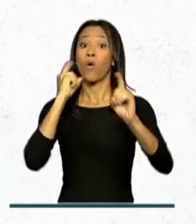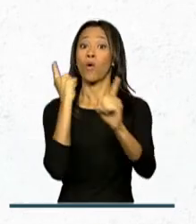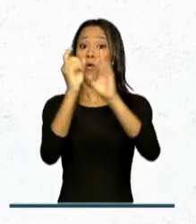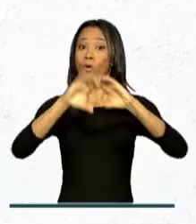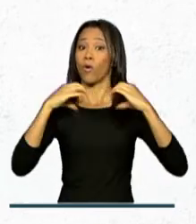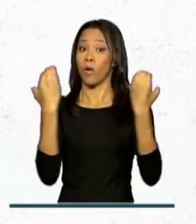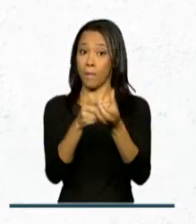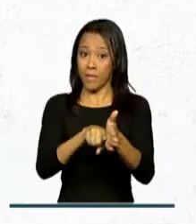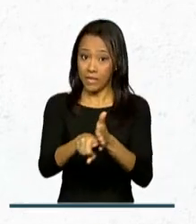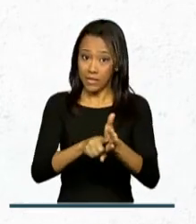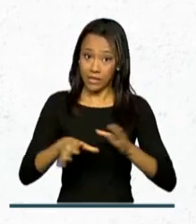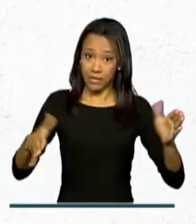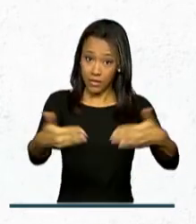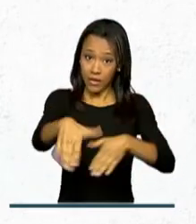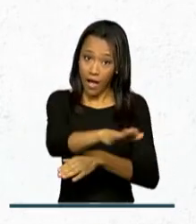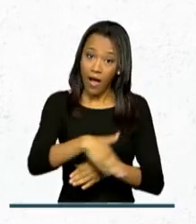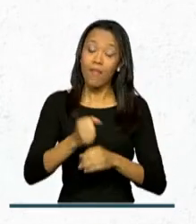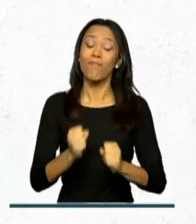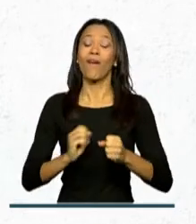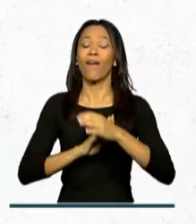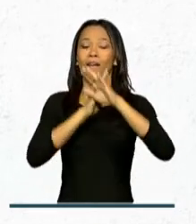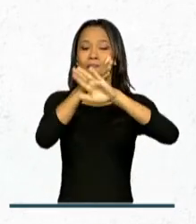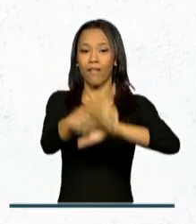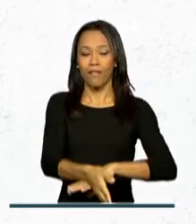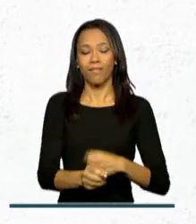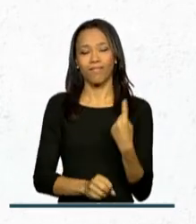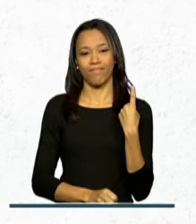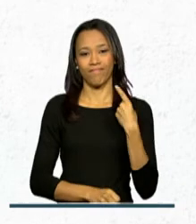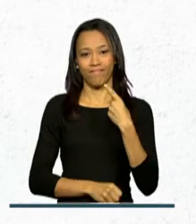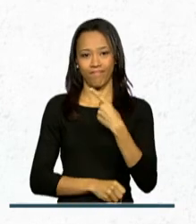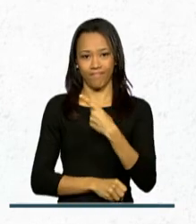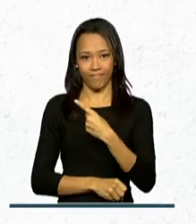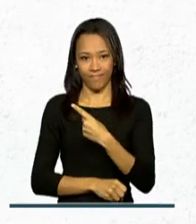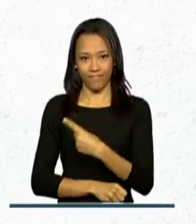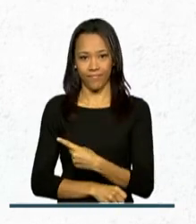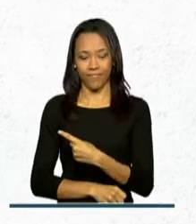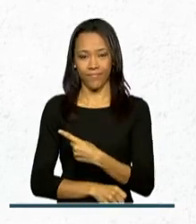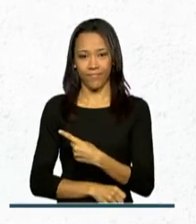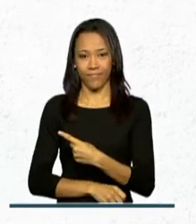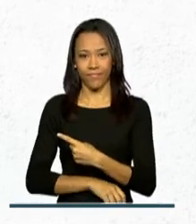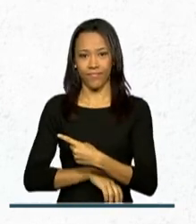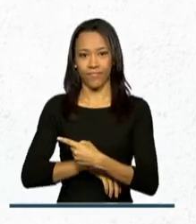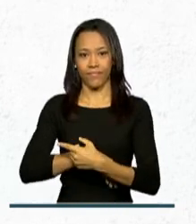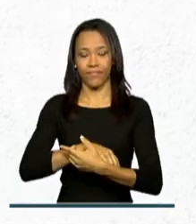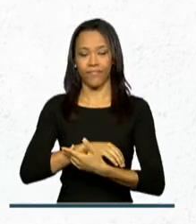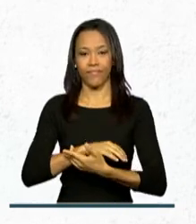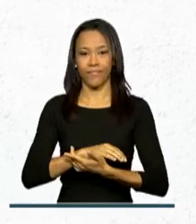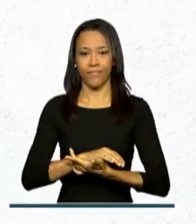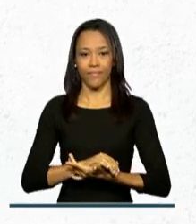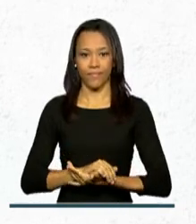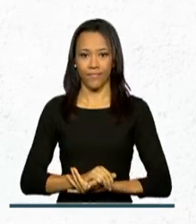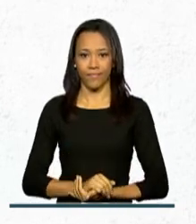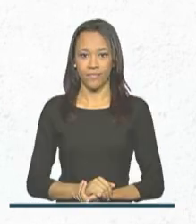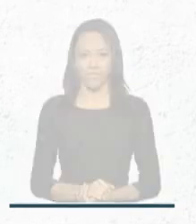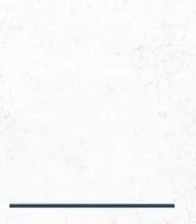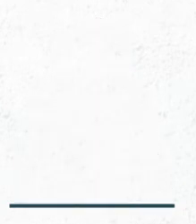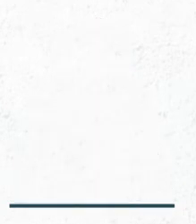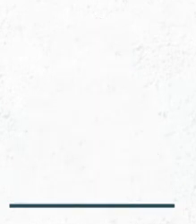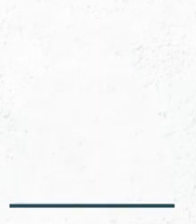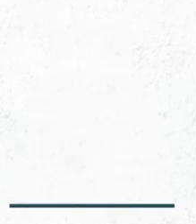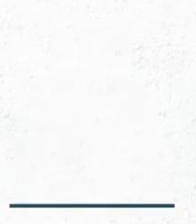área. Informações e inscrições na página prêmio rblh.fiocruz.br.